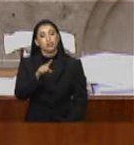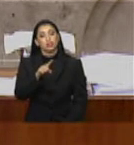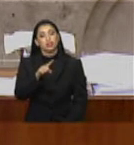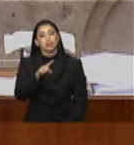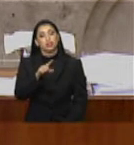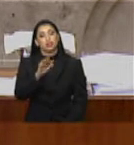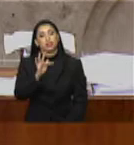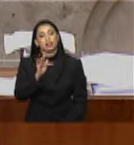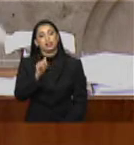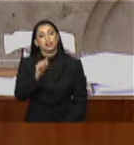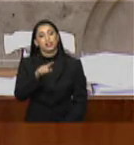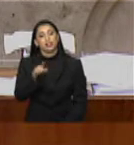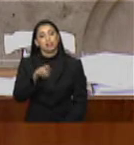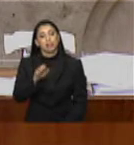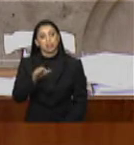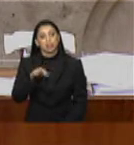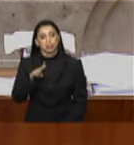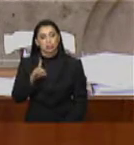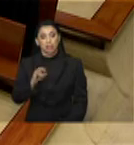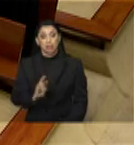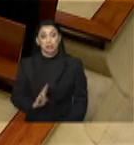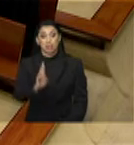pela autora União